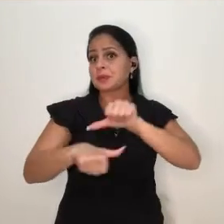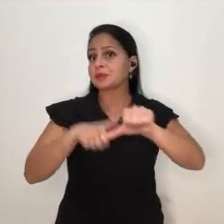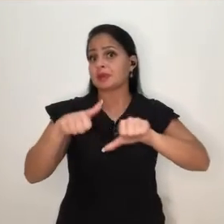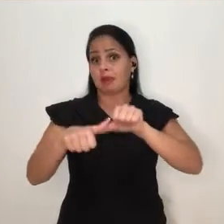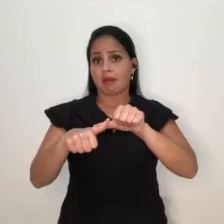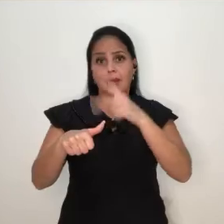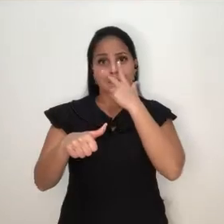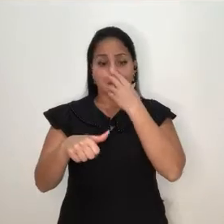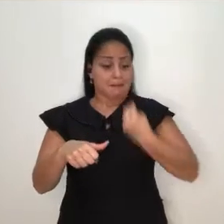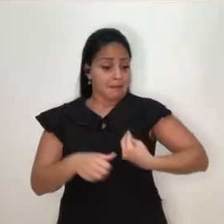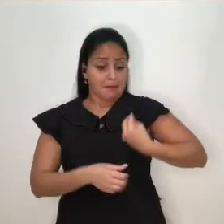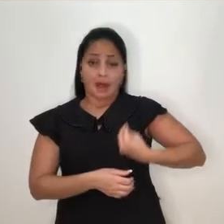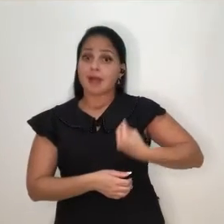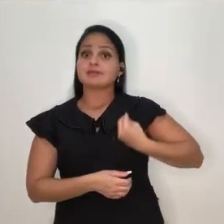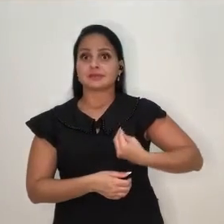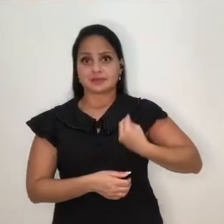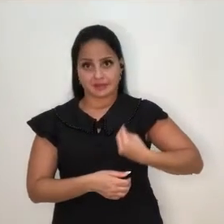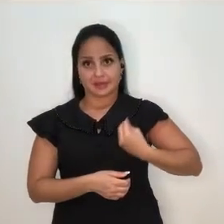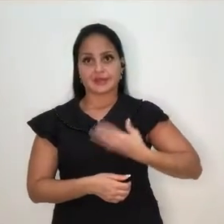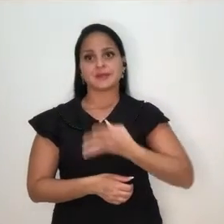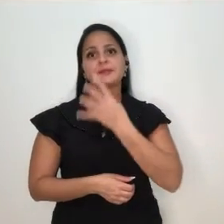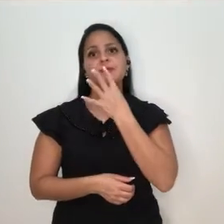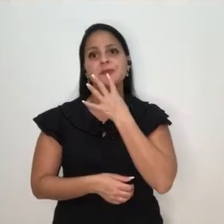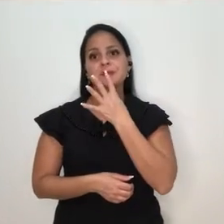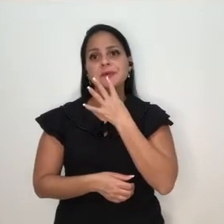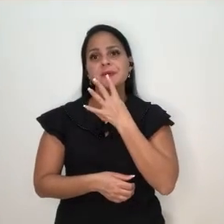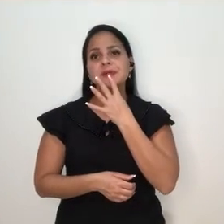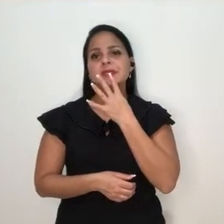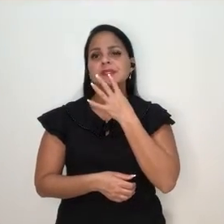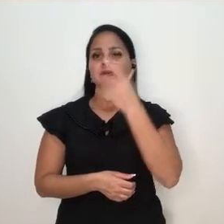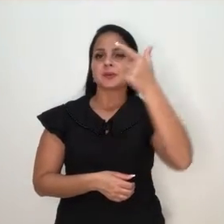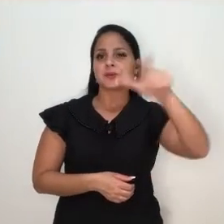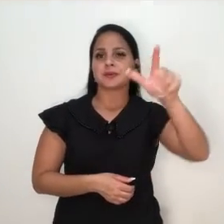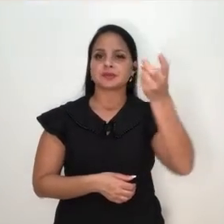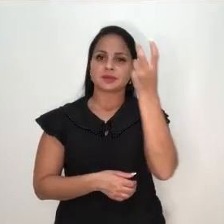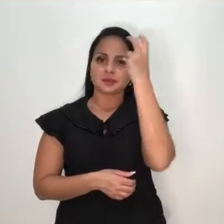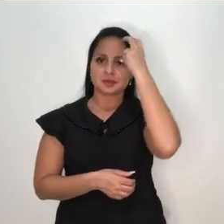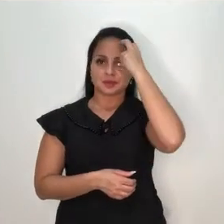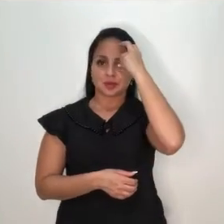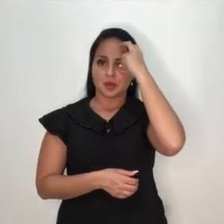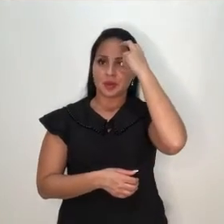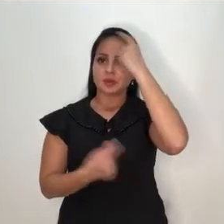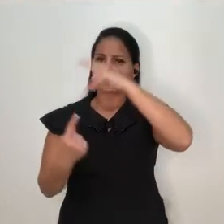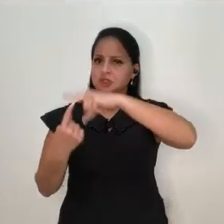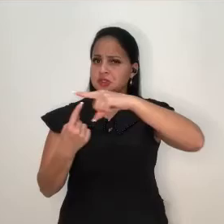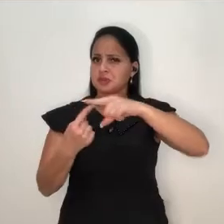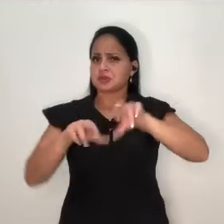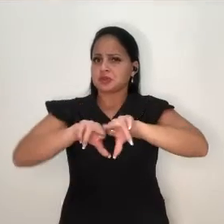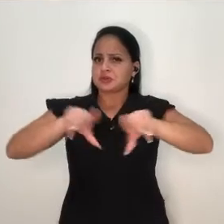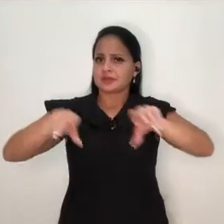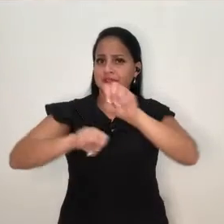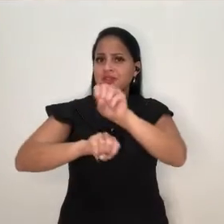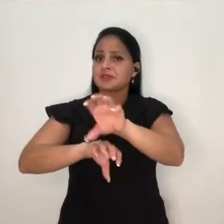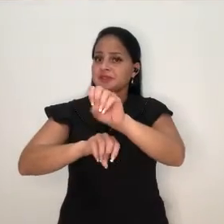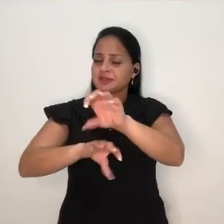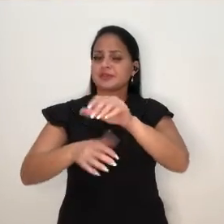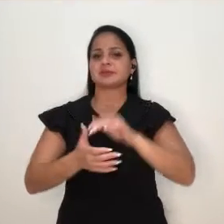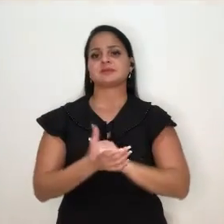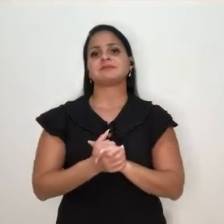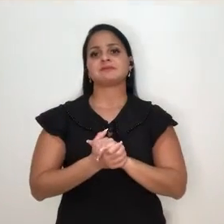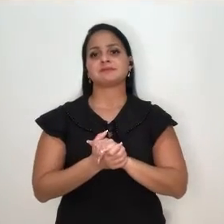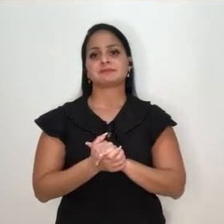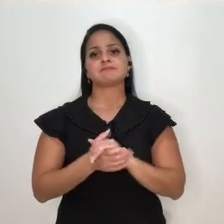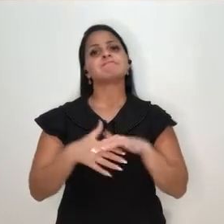mudança, de sair um pouco da zona de conforto, de conhecer outras culturas, outro tipo de ensino.